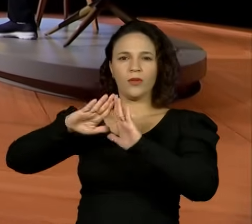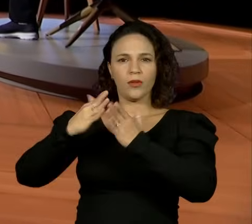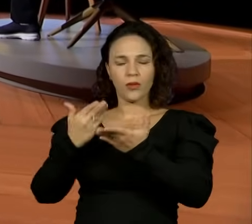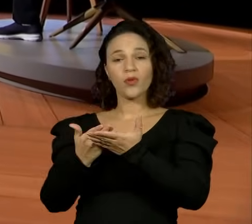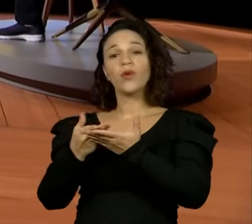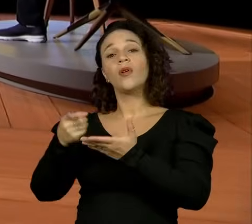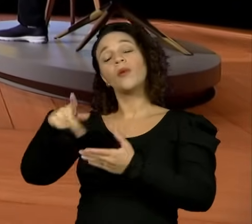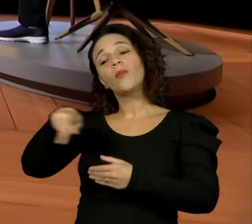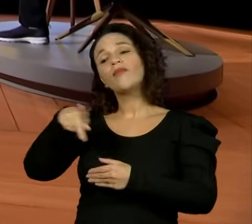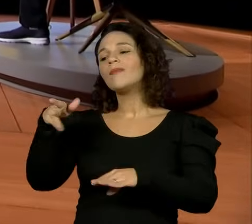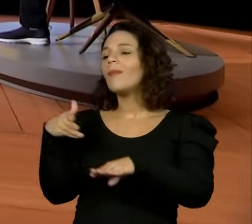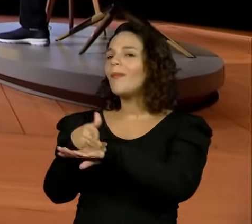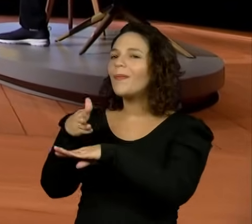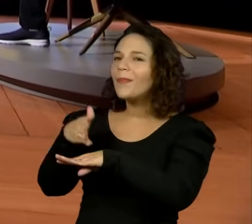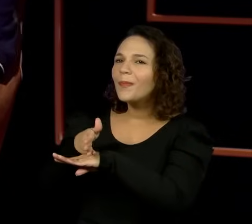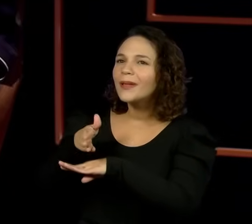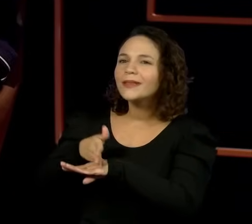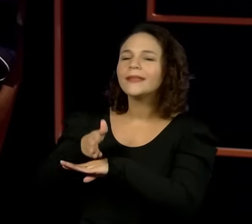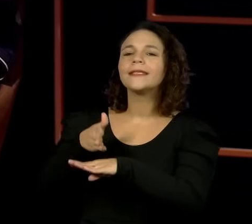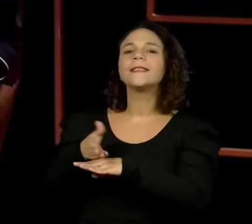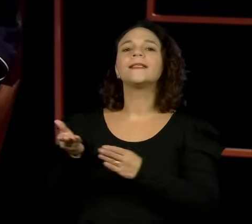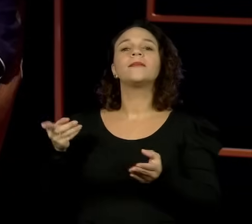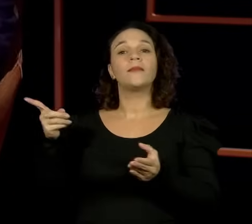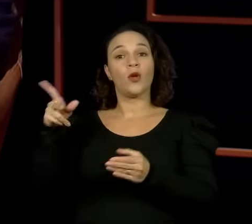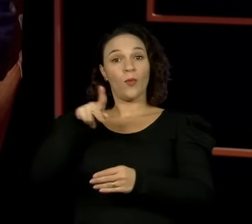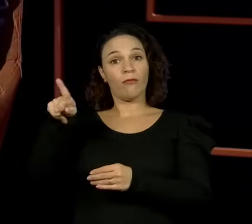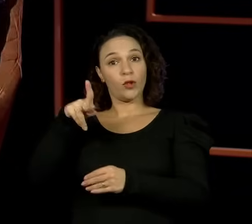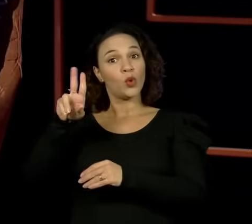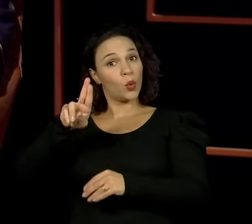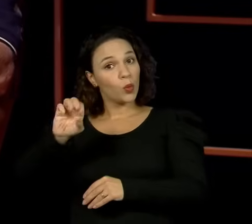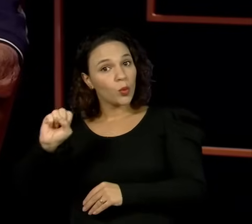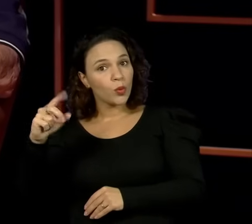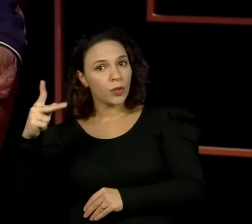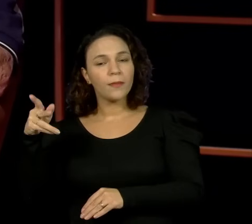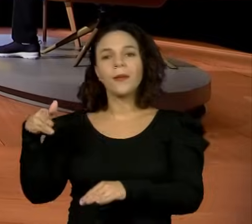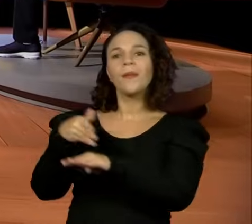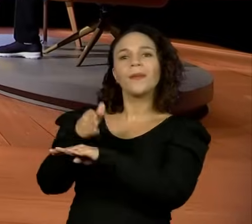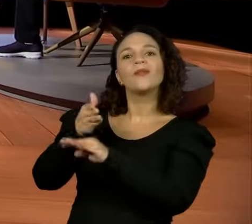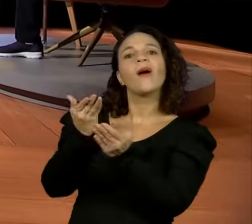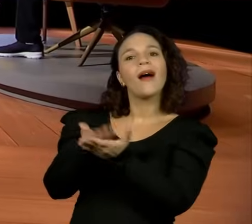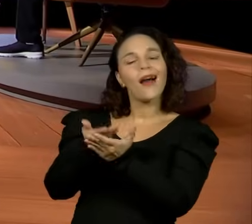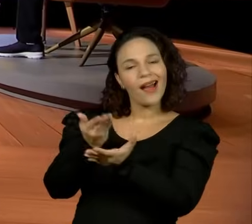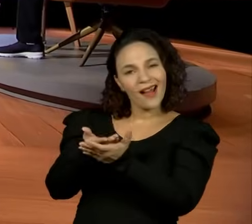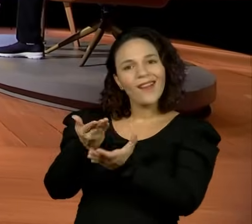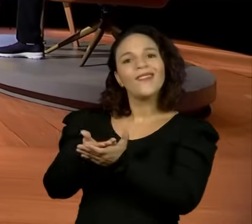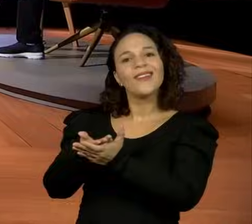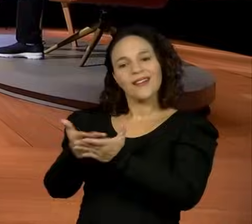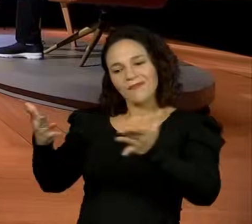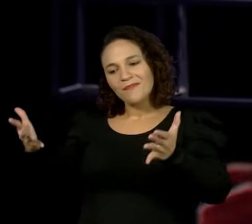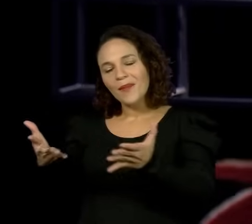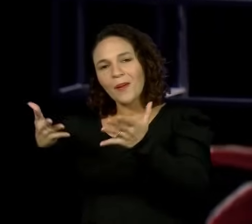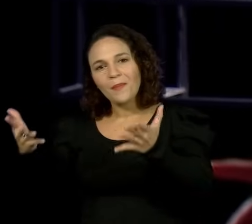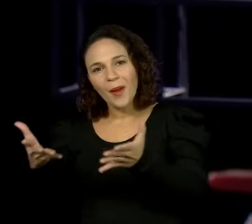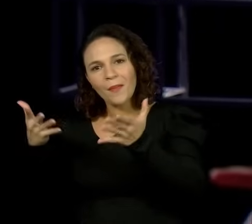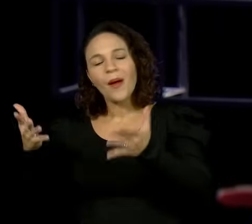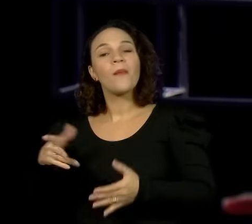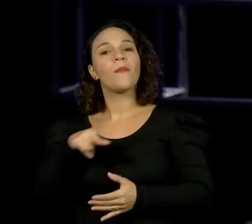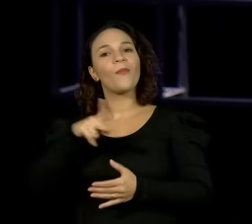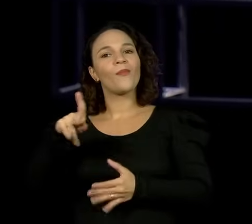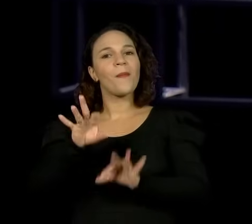participavam, os professores da USP participavam das aulas para os professores verem se